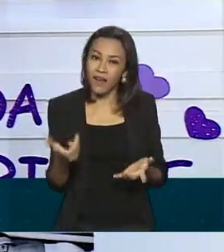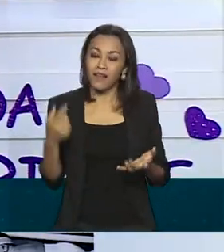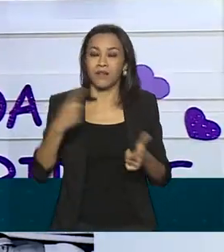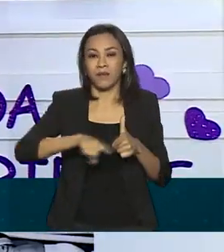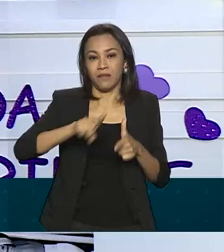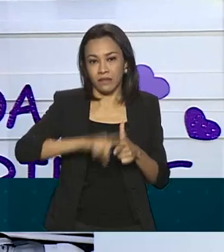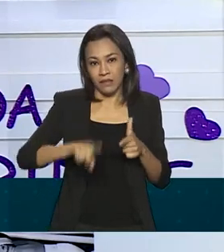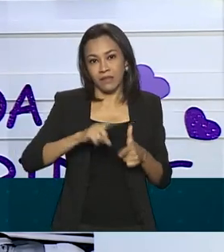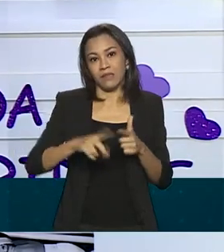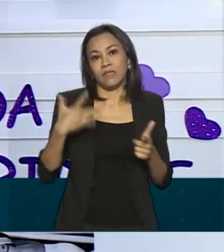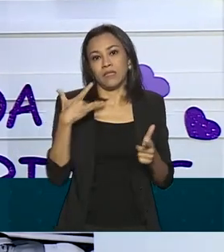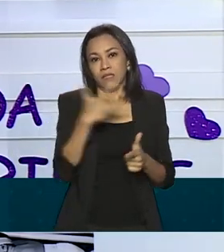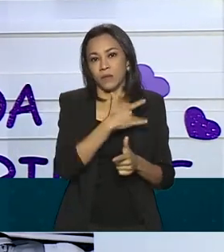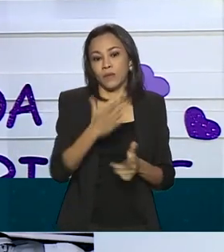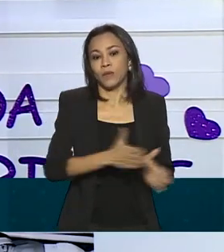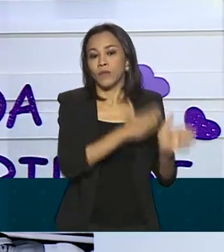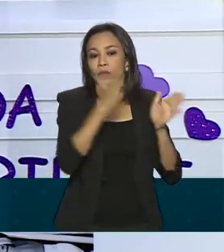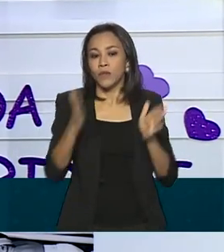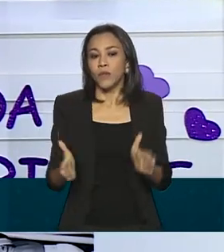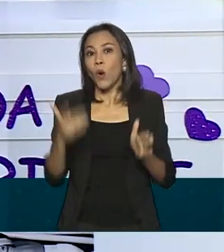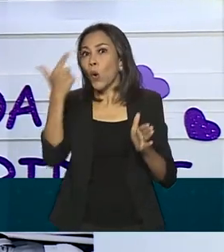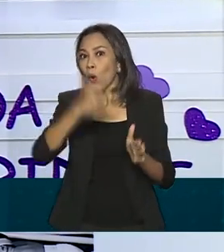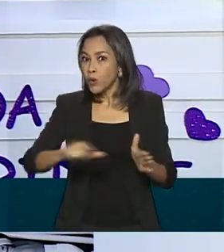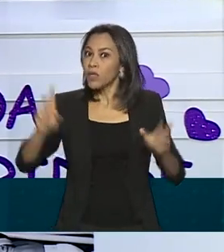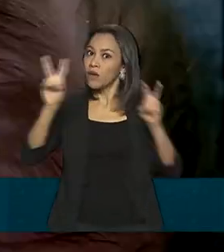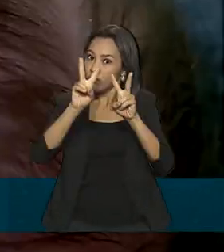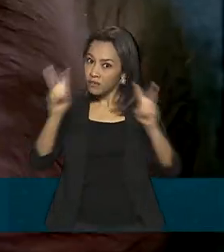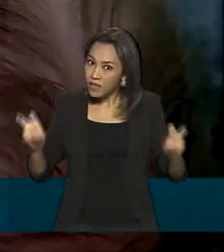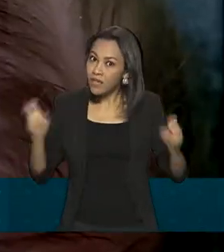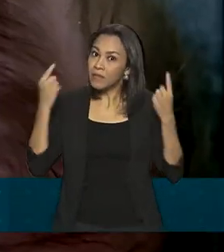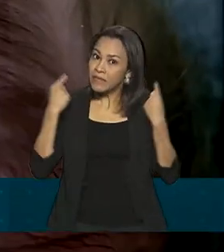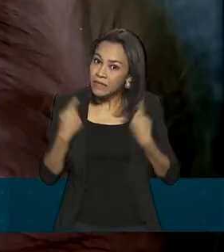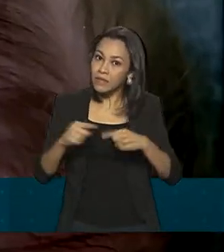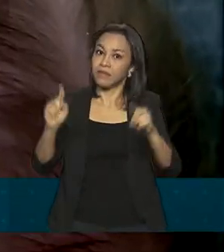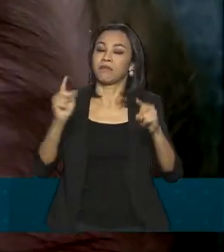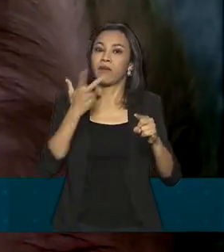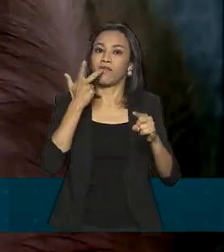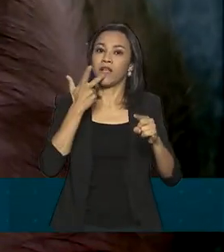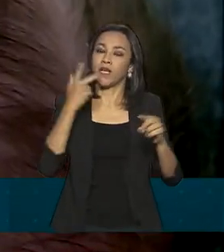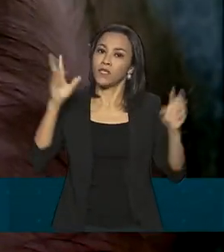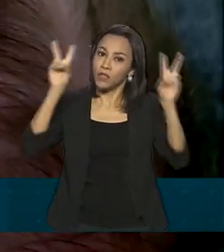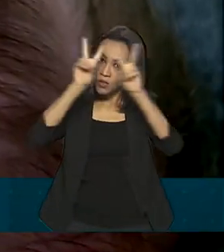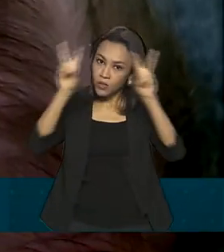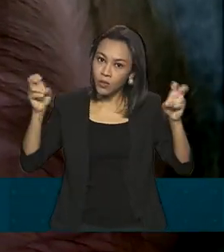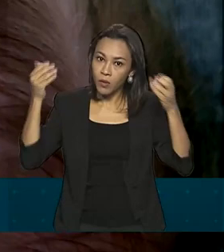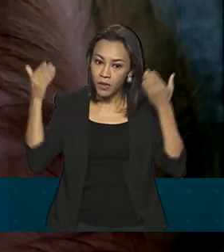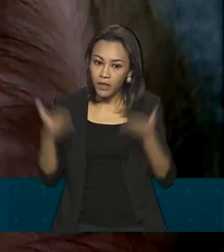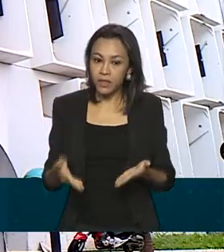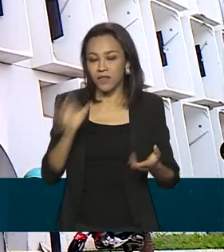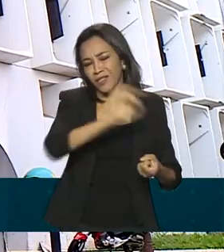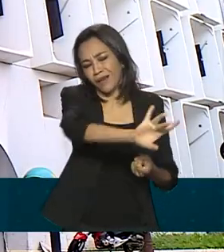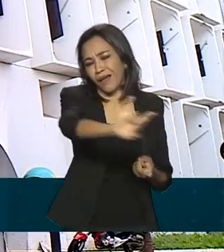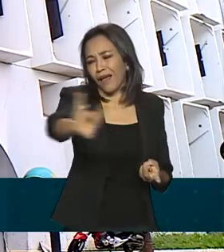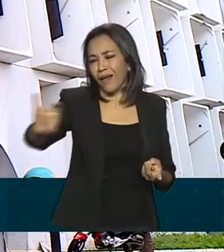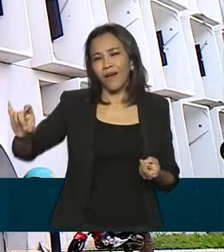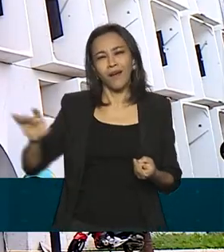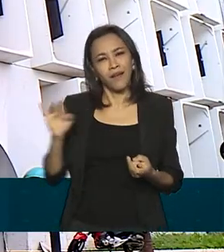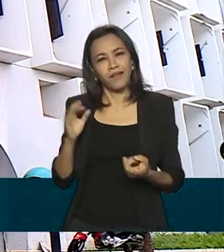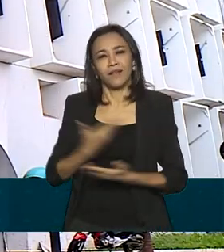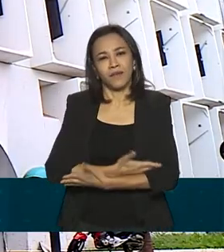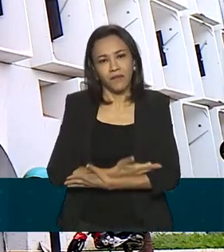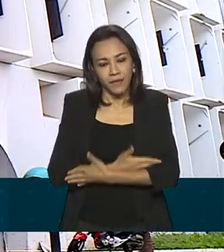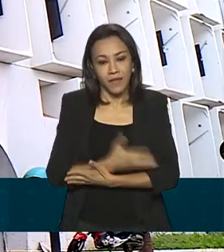tema desafiador também para os profissionais que se esforçam para garantir um final feliz em cada história. Neste